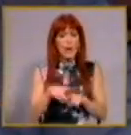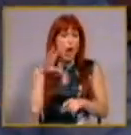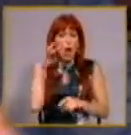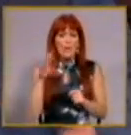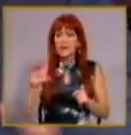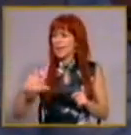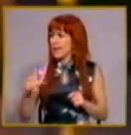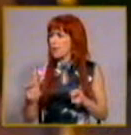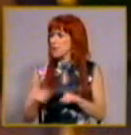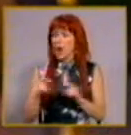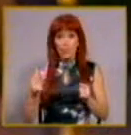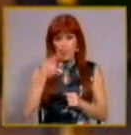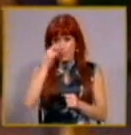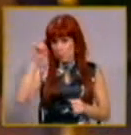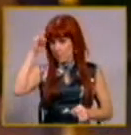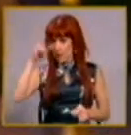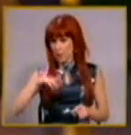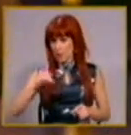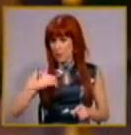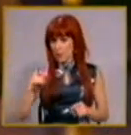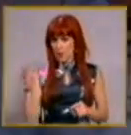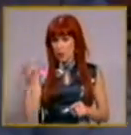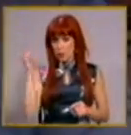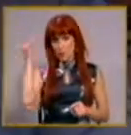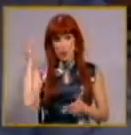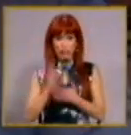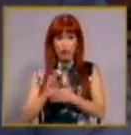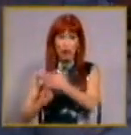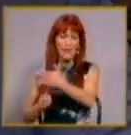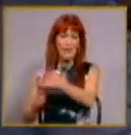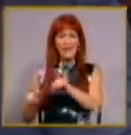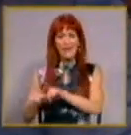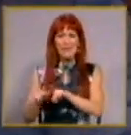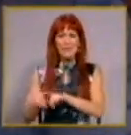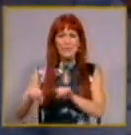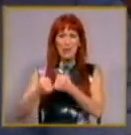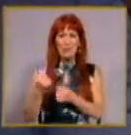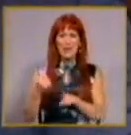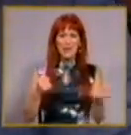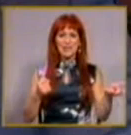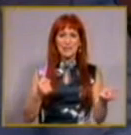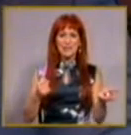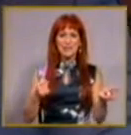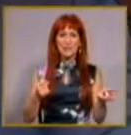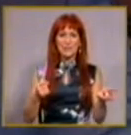que o CDS, é bom que as pessoas pensem que o CDS também só teve 12%, não tem que responder perante as responsabilidades.